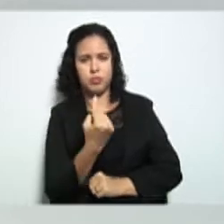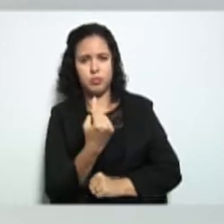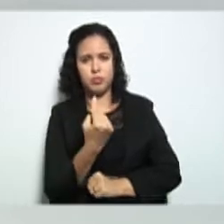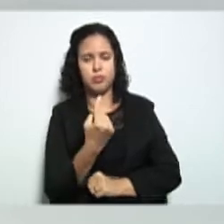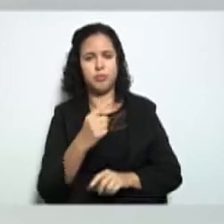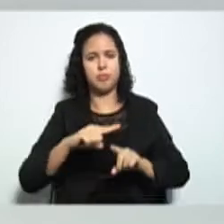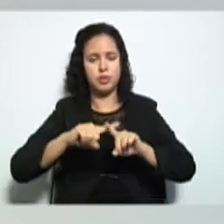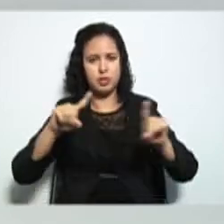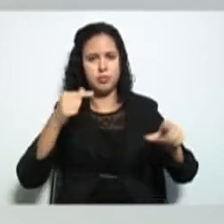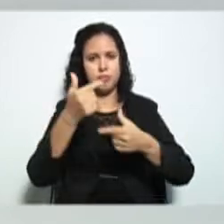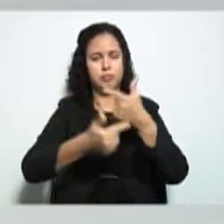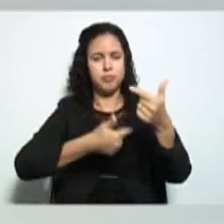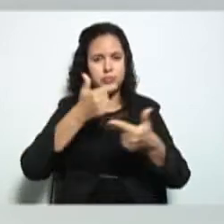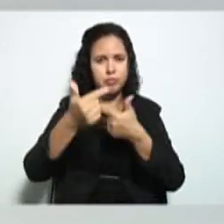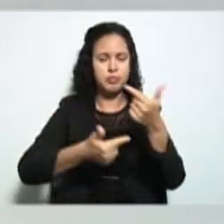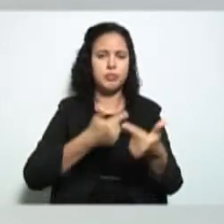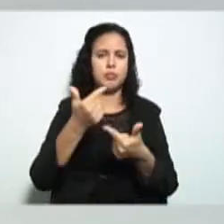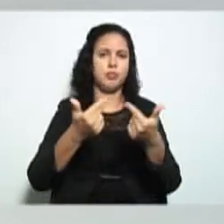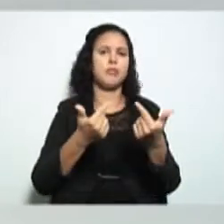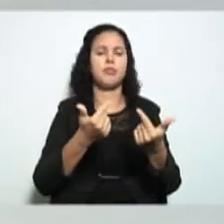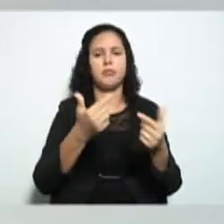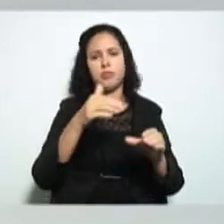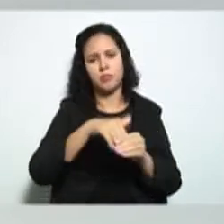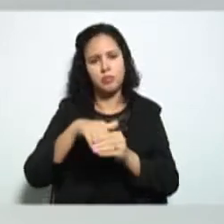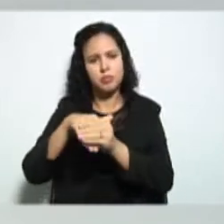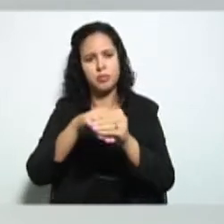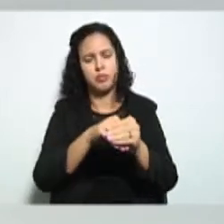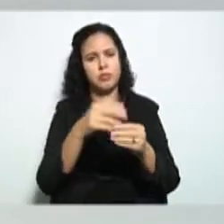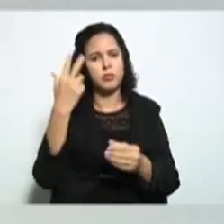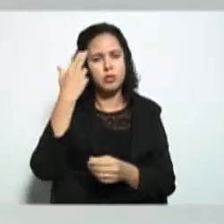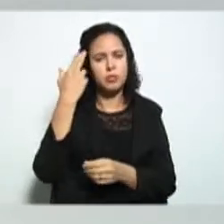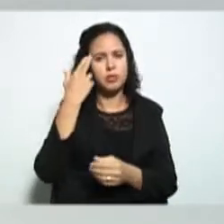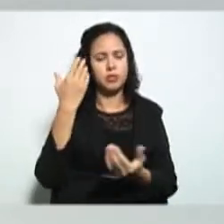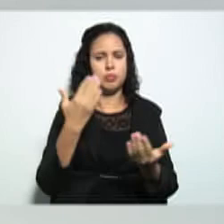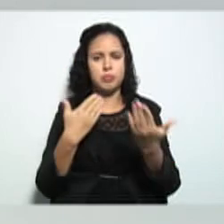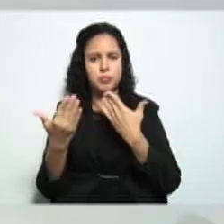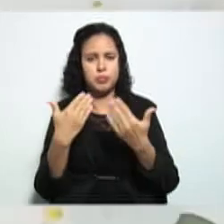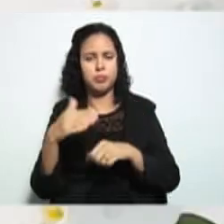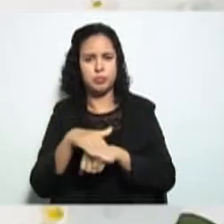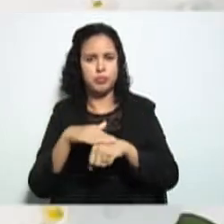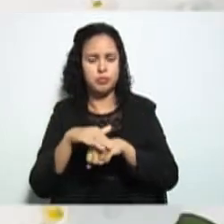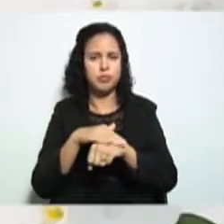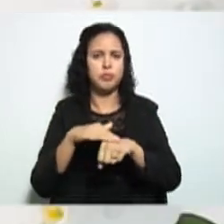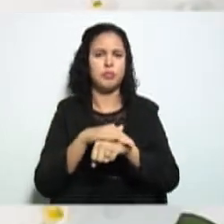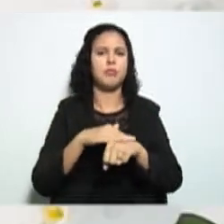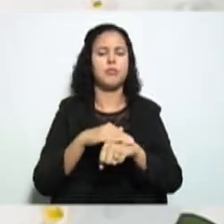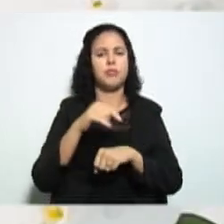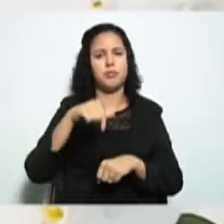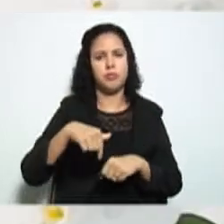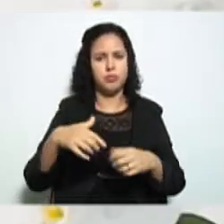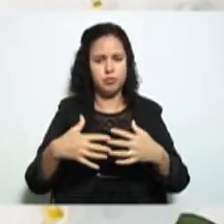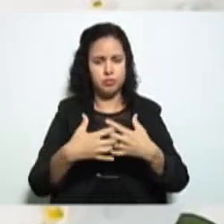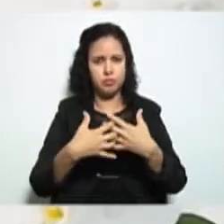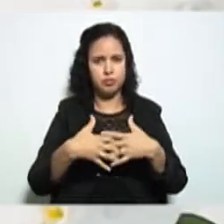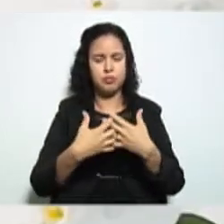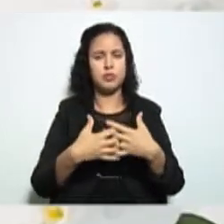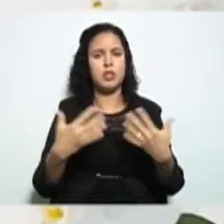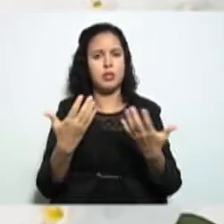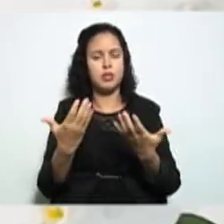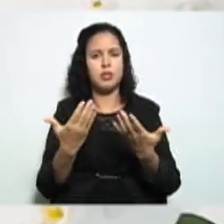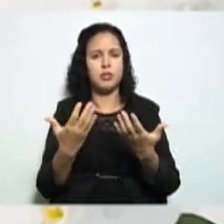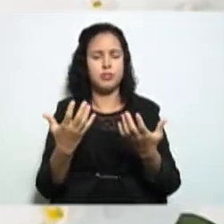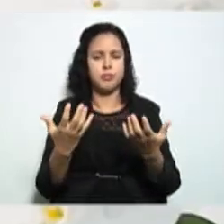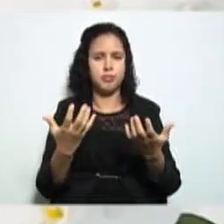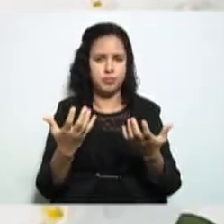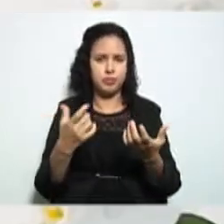estamos trabalhando, fazendo campanha normal, conversando com os servidores, conversando com os alunos. E neste momento quero conversar com vocês